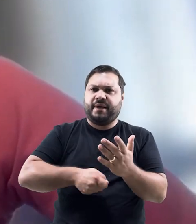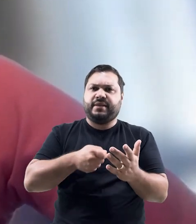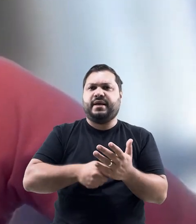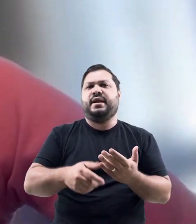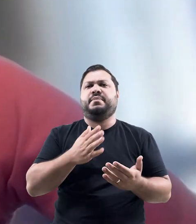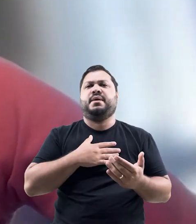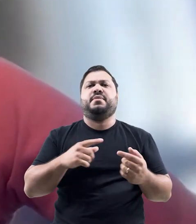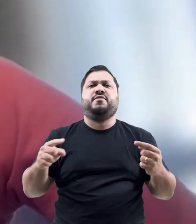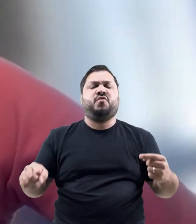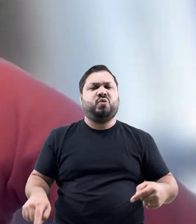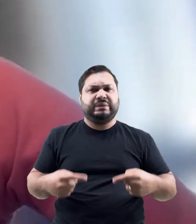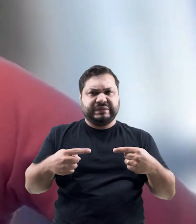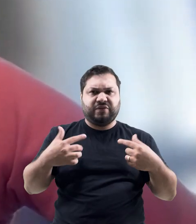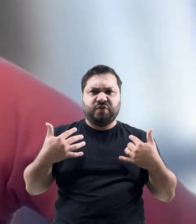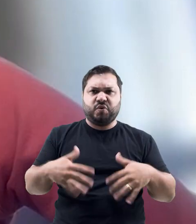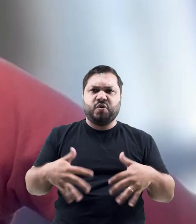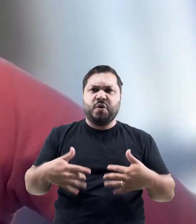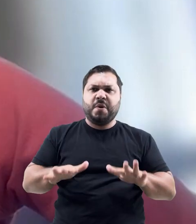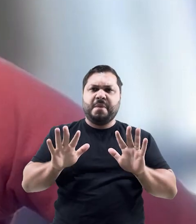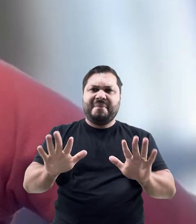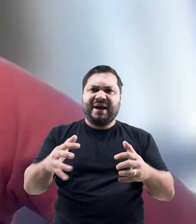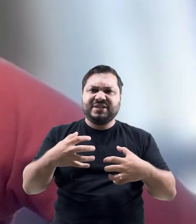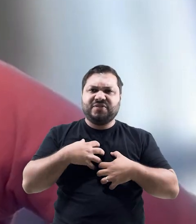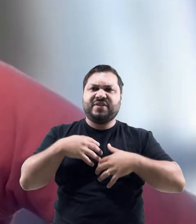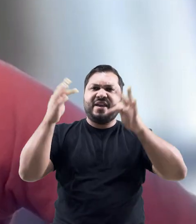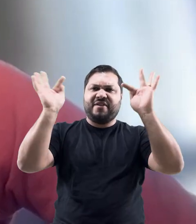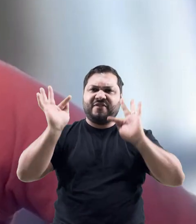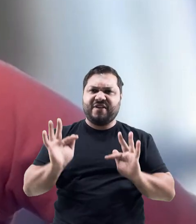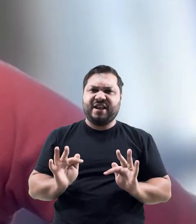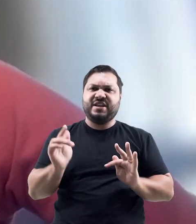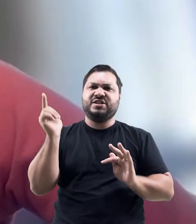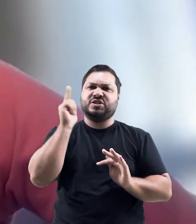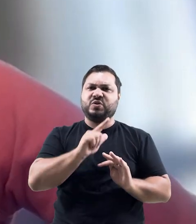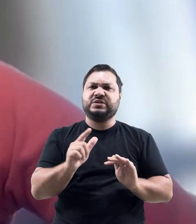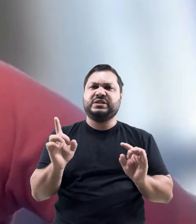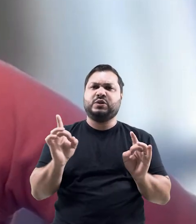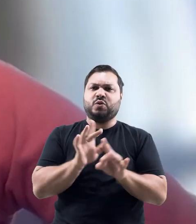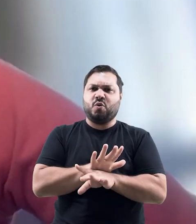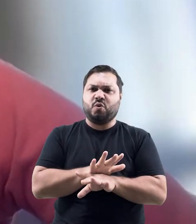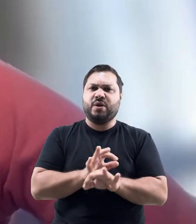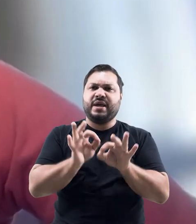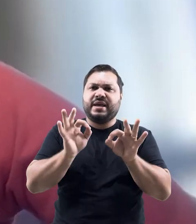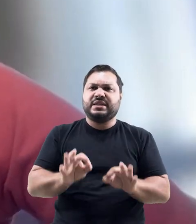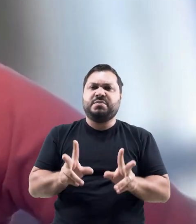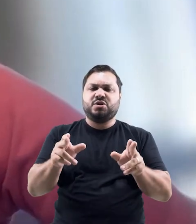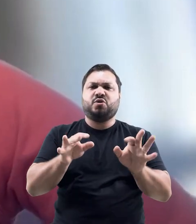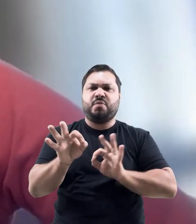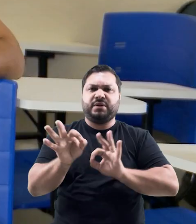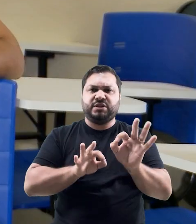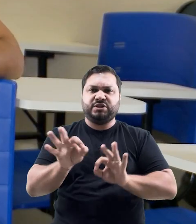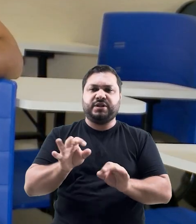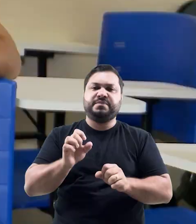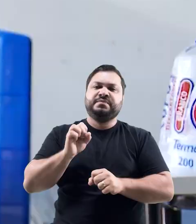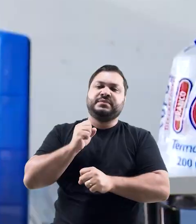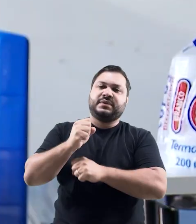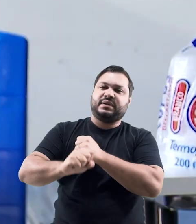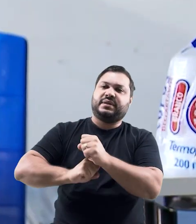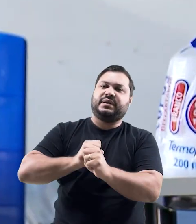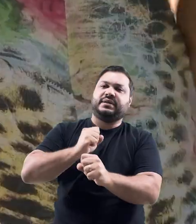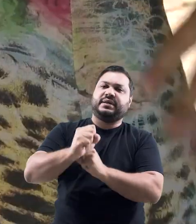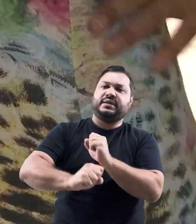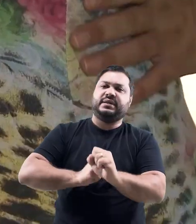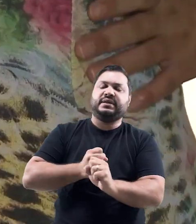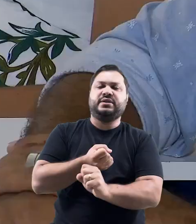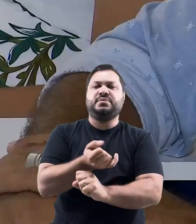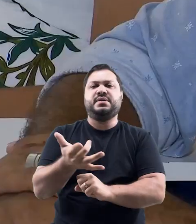mim, sabe? Foi um desafio muito grande, mas eu fiquei muito feliz de ter conseguido concluir ele exatamente como eu planejei. A cada ano, milhares